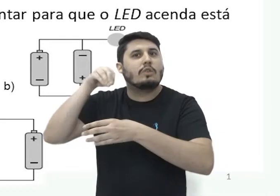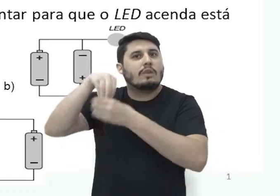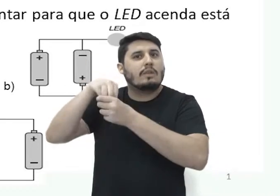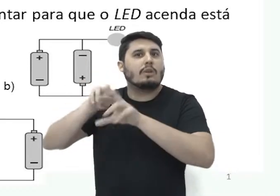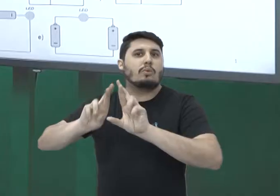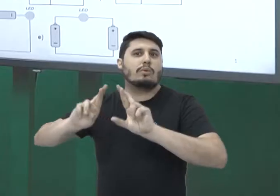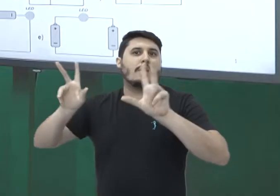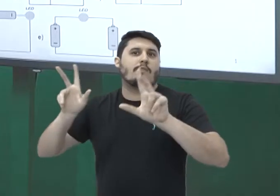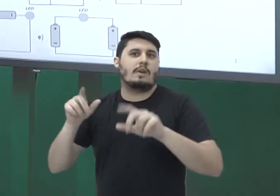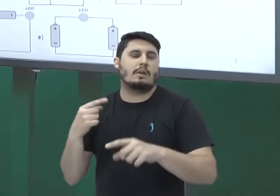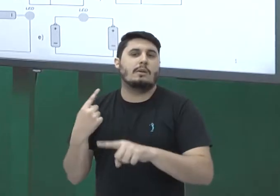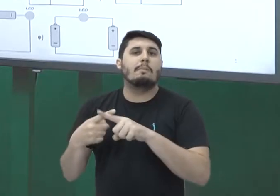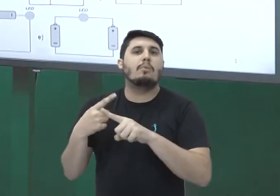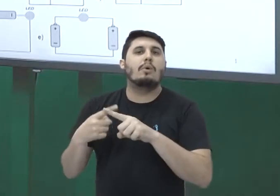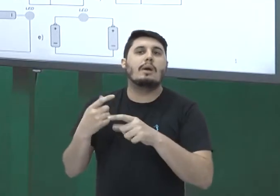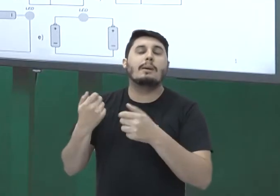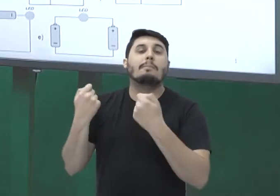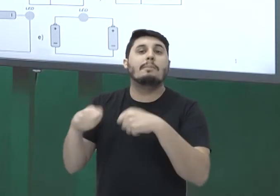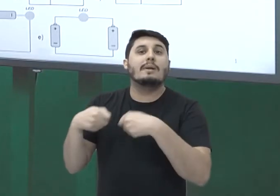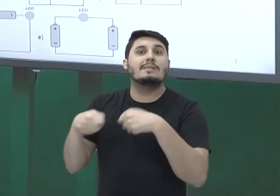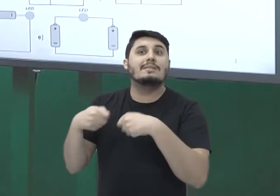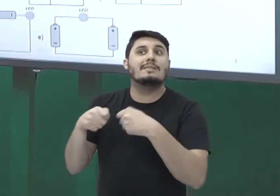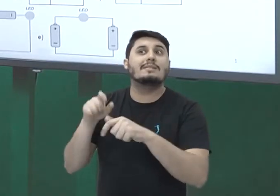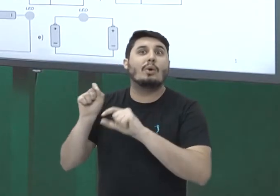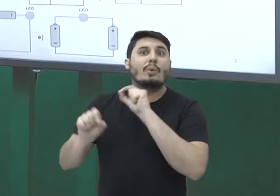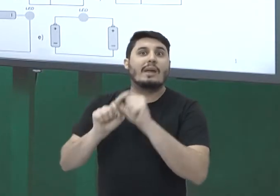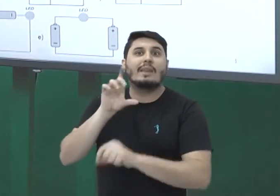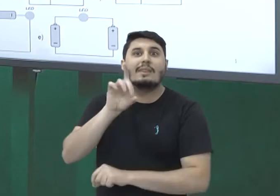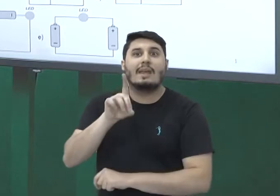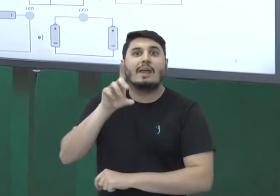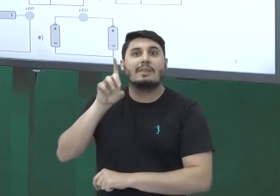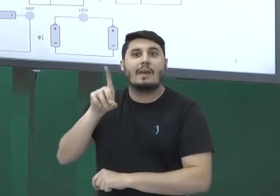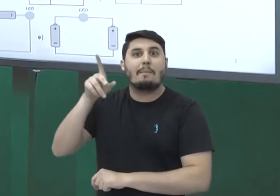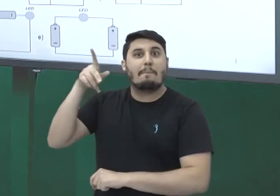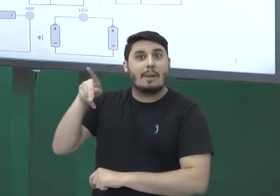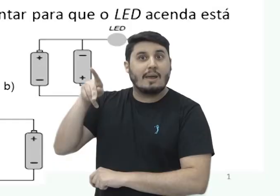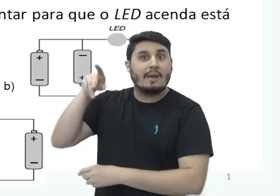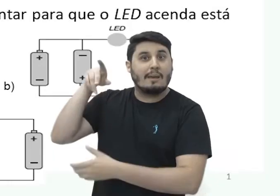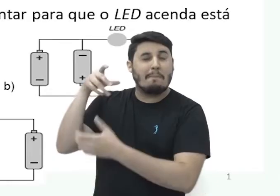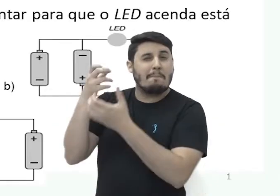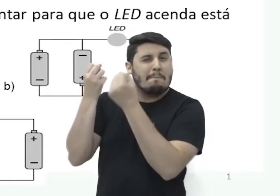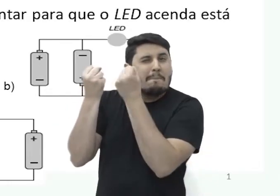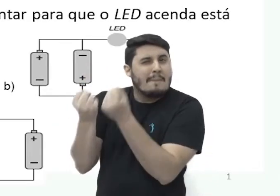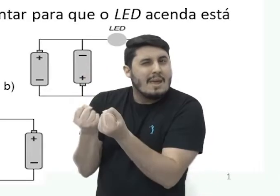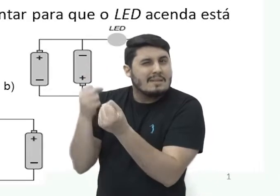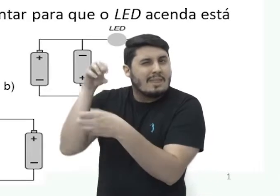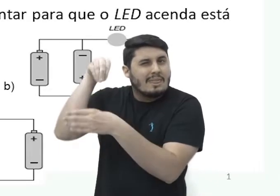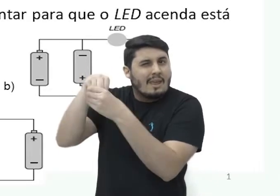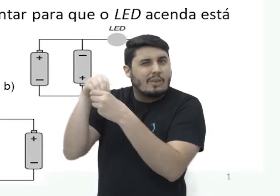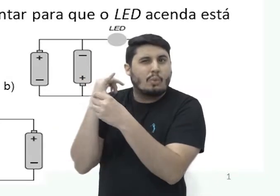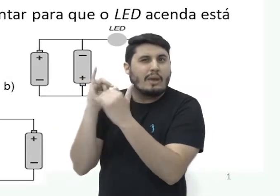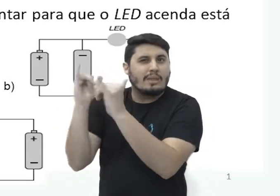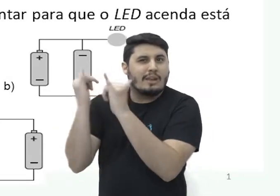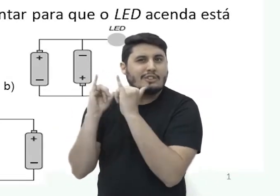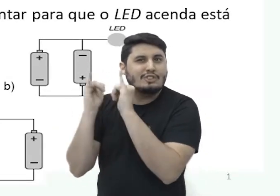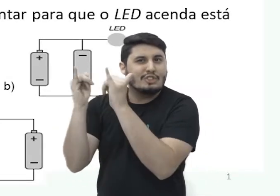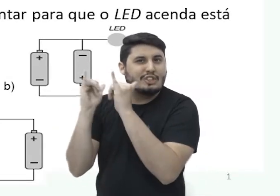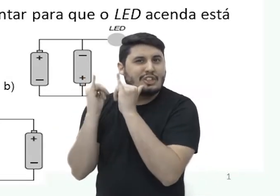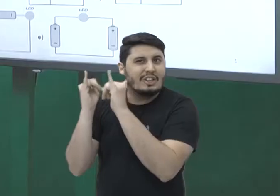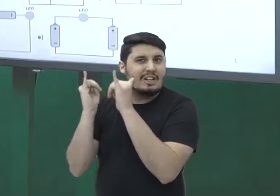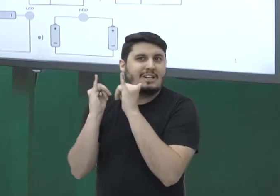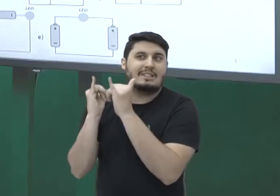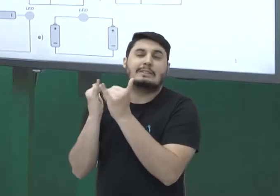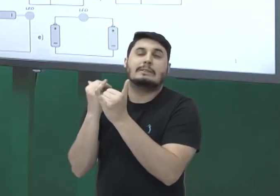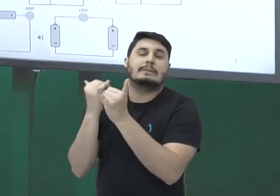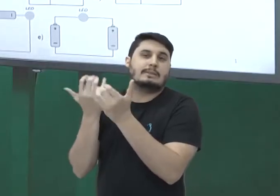diferença de potencial, ou seja, a DDP, que eu acabei de falar para tu, em seus terminais for maior que determinado